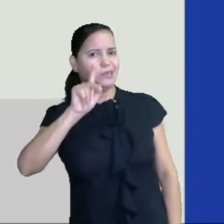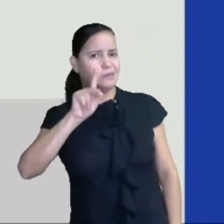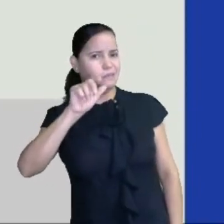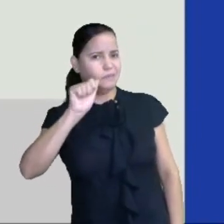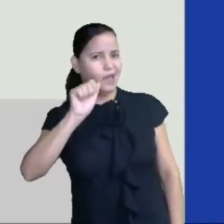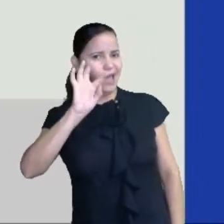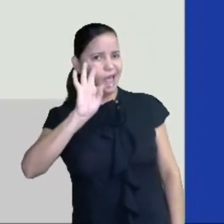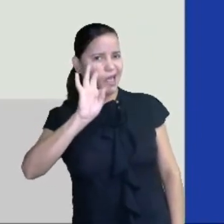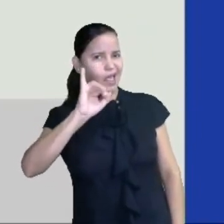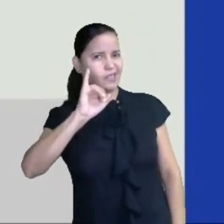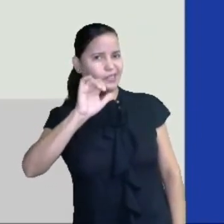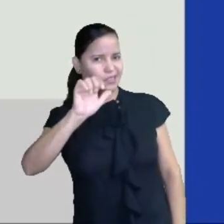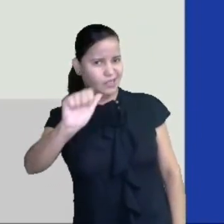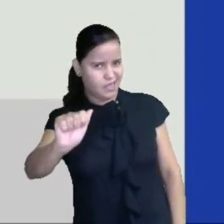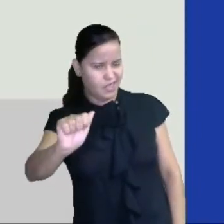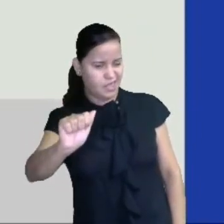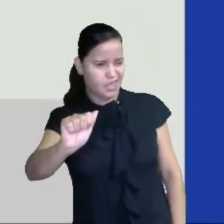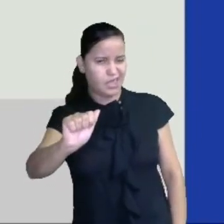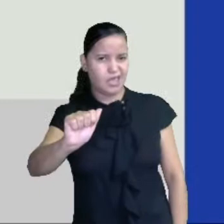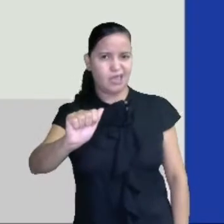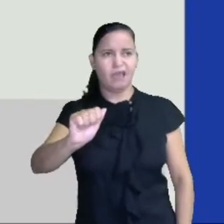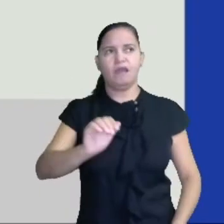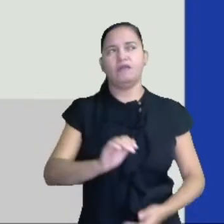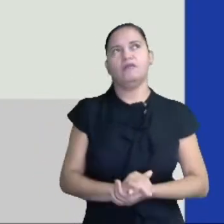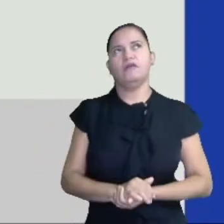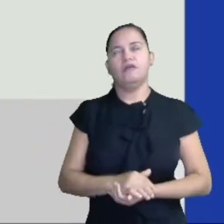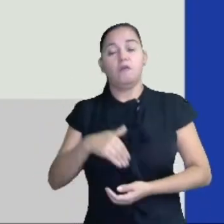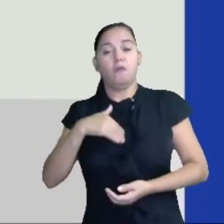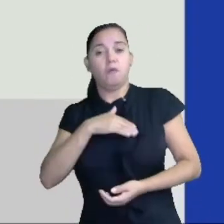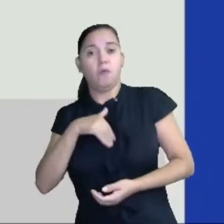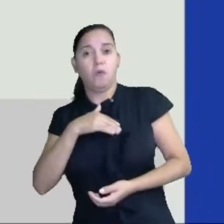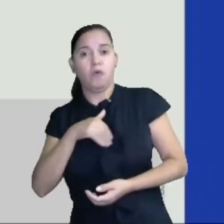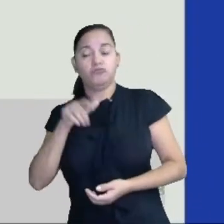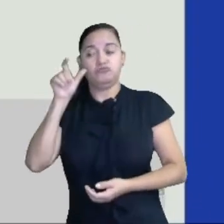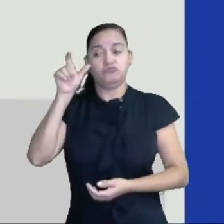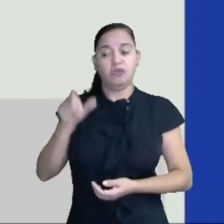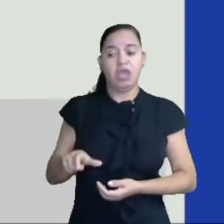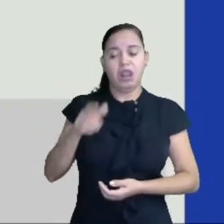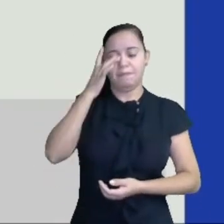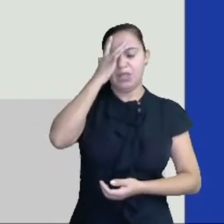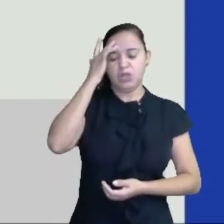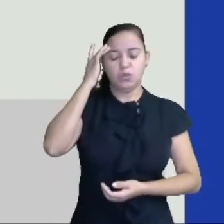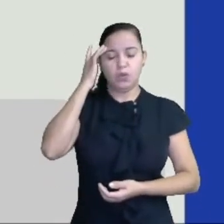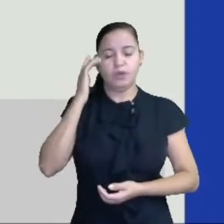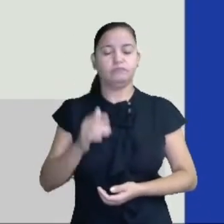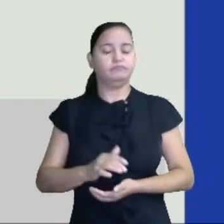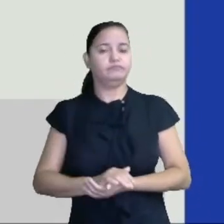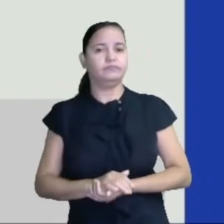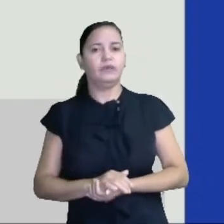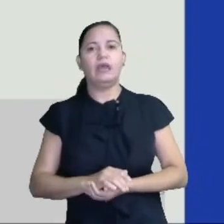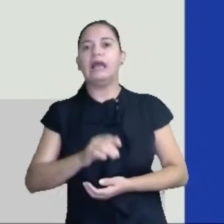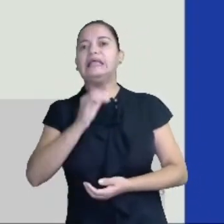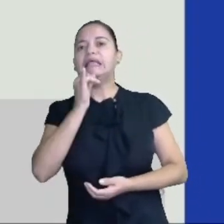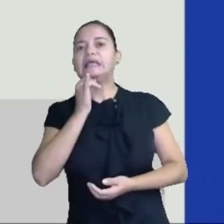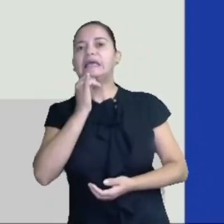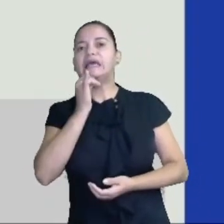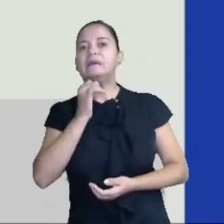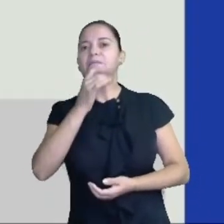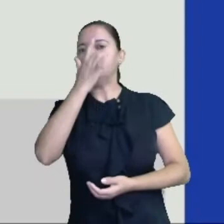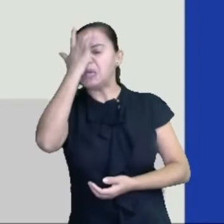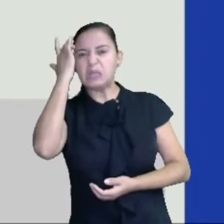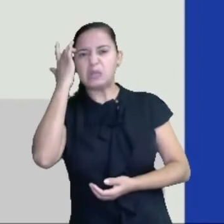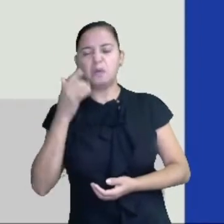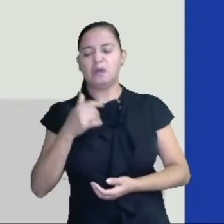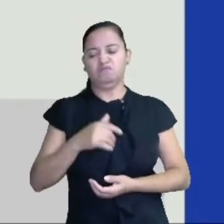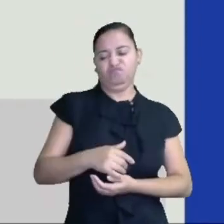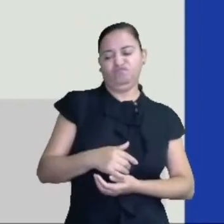empatia com a outra. Se eu tenho empatia, se eu gosto daquela pessoa, o antipático, ele é oposição a isso. Eu não